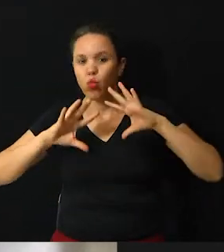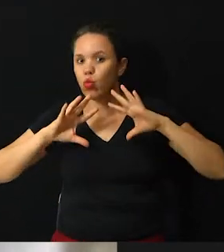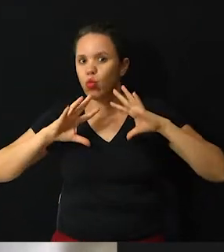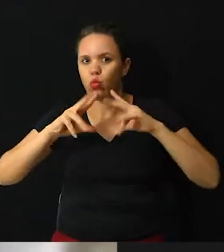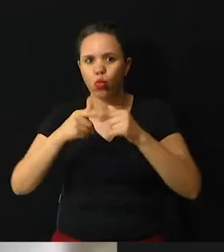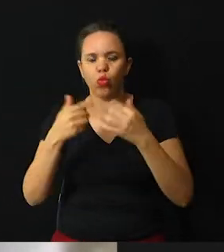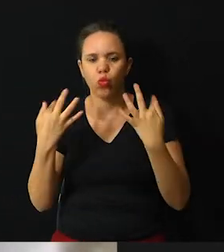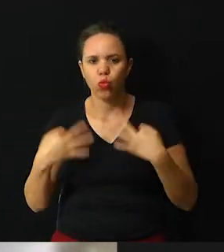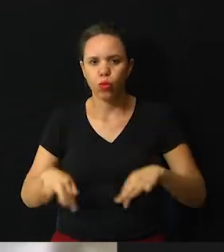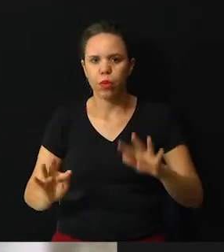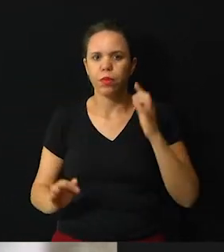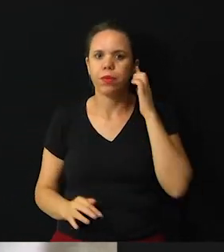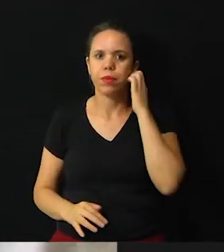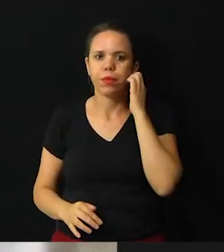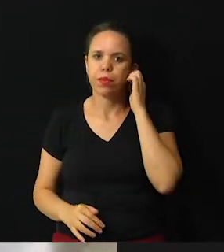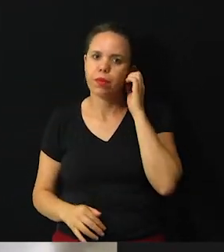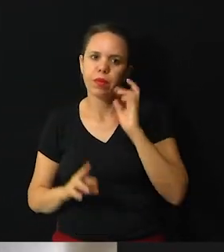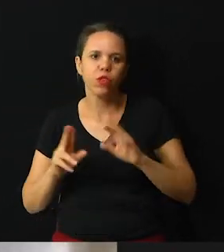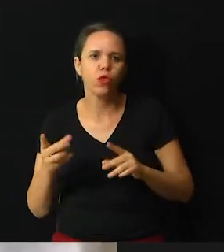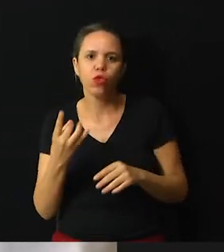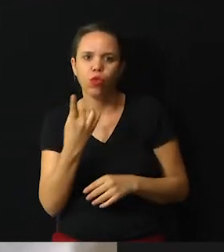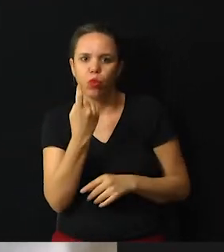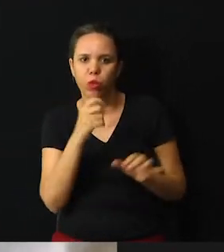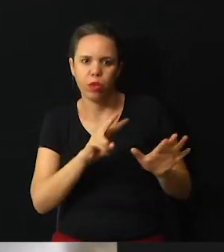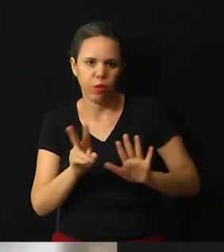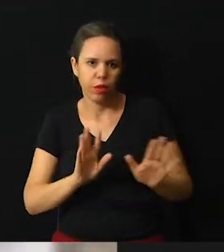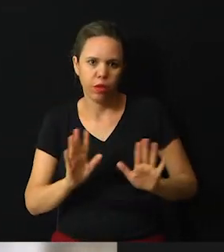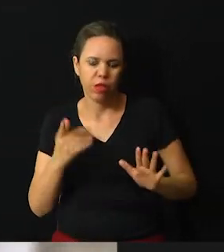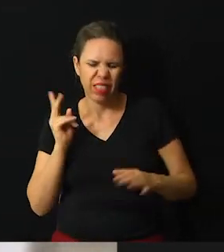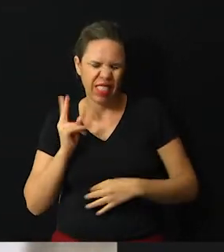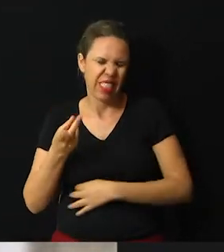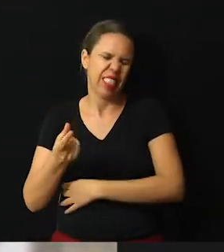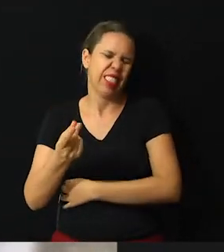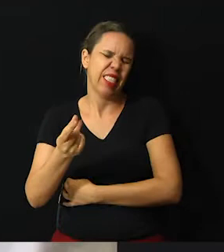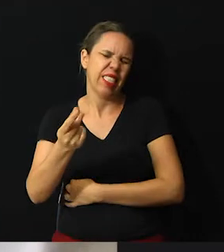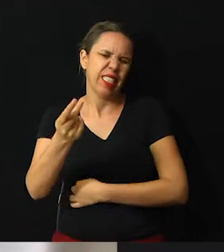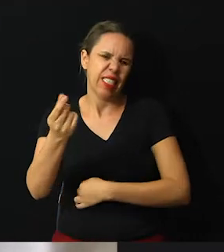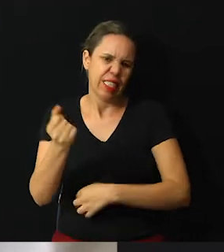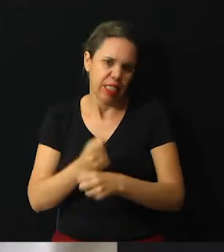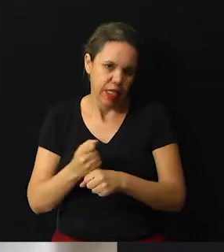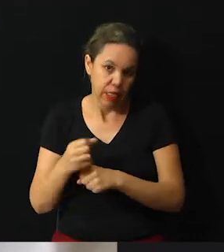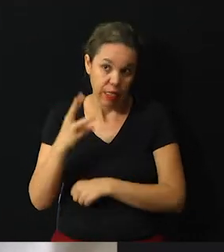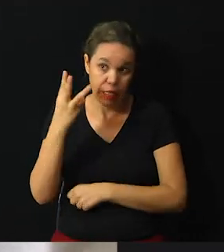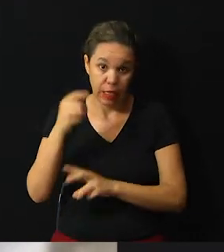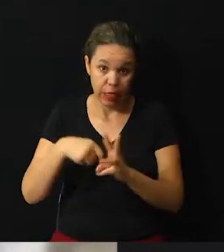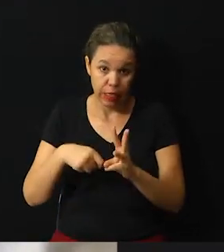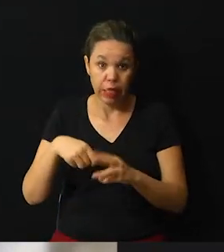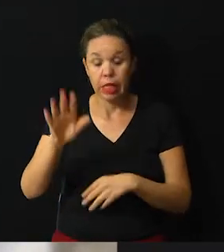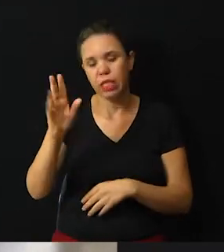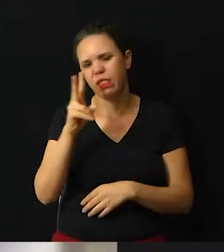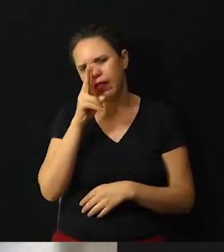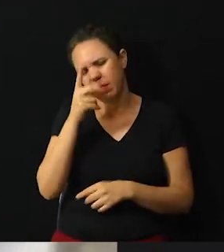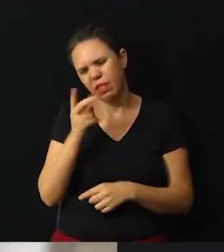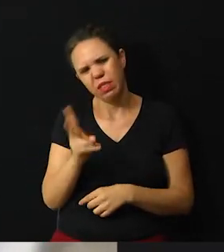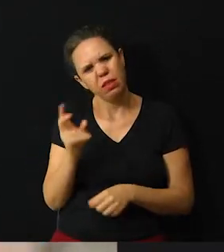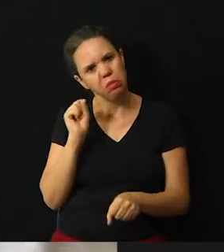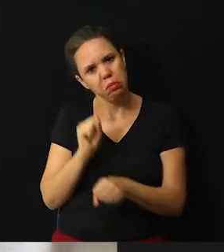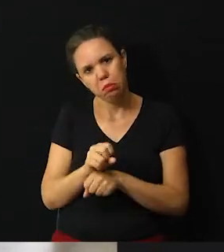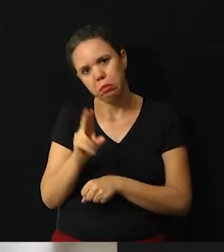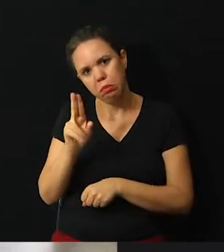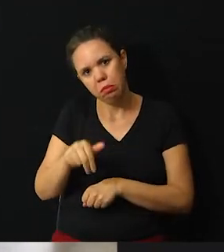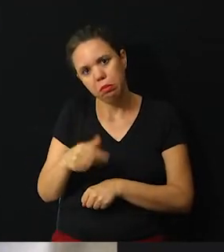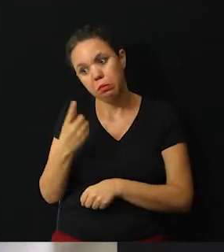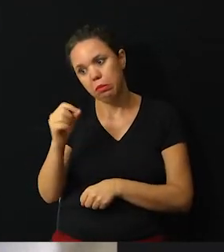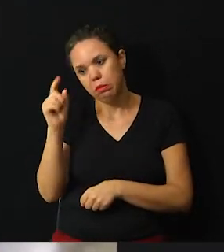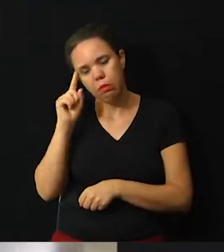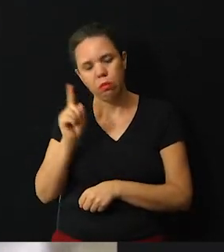você tem uma dor difusa. Essa é a característica. E a dor não é uma dor de uma semana. A característica da fibromialgia são acima de 3 meses, uma dor crônica. Tá? Você estou com